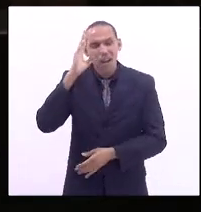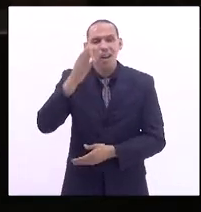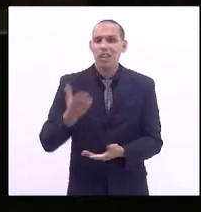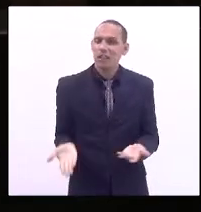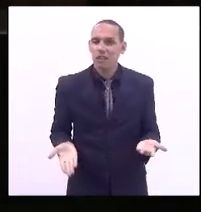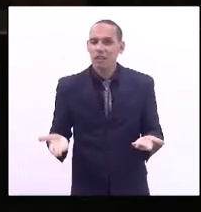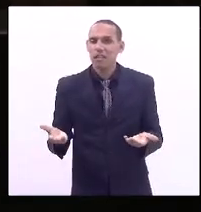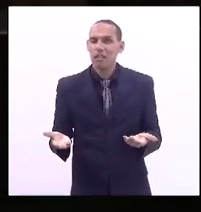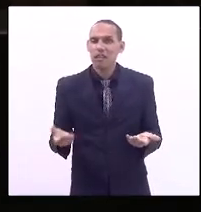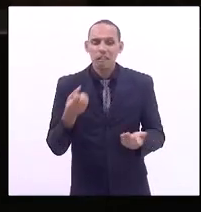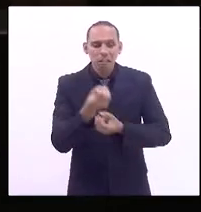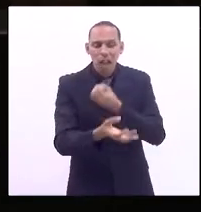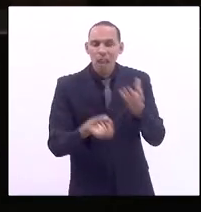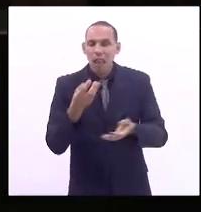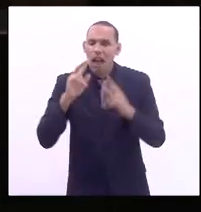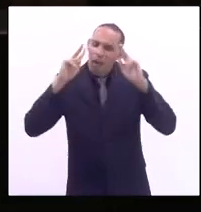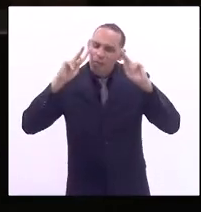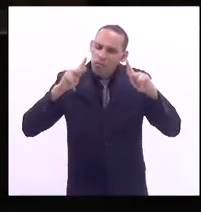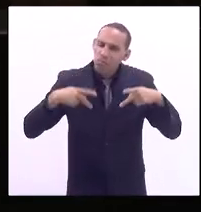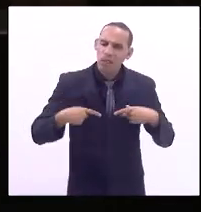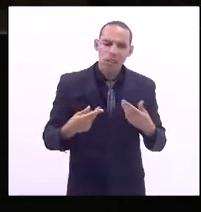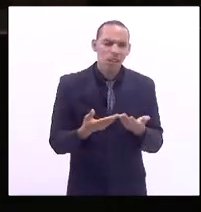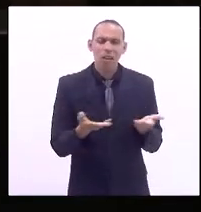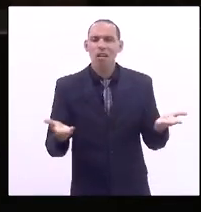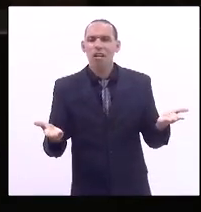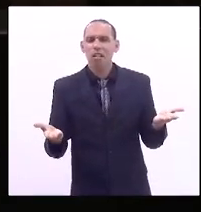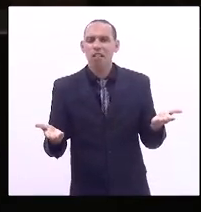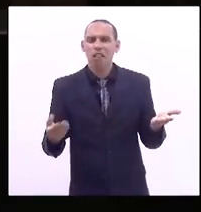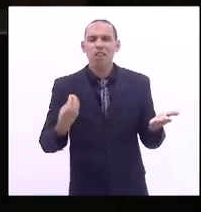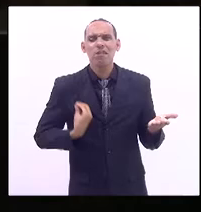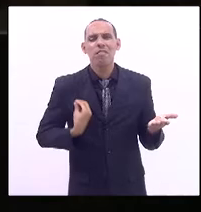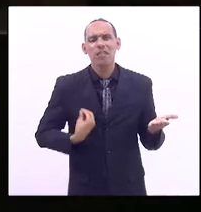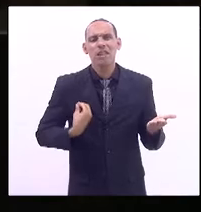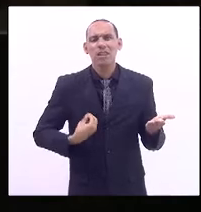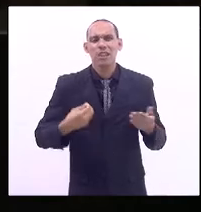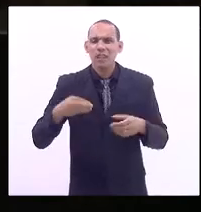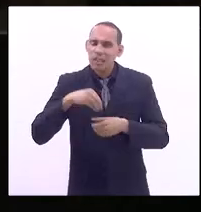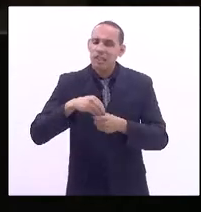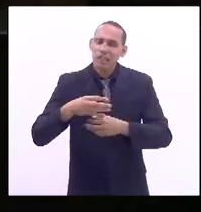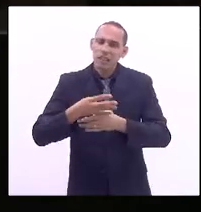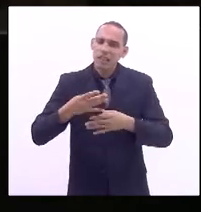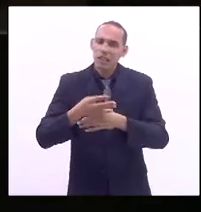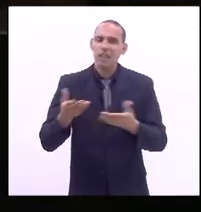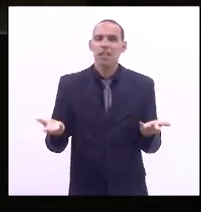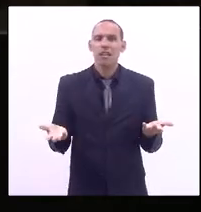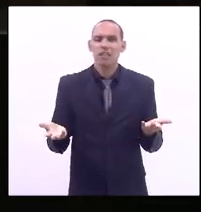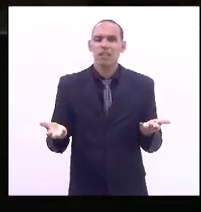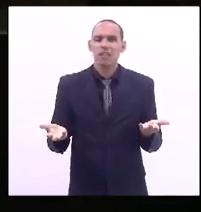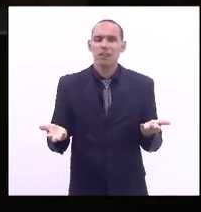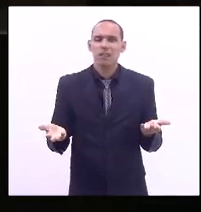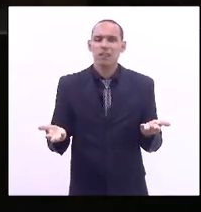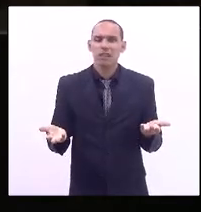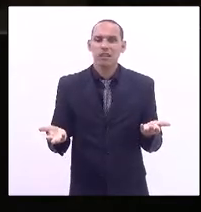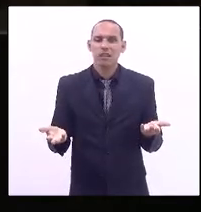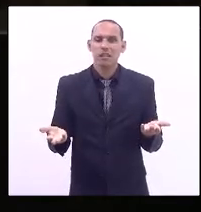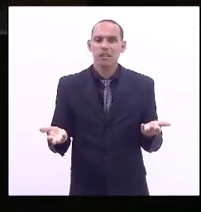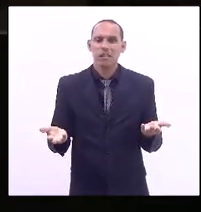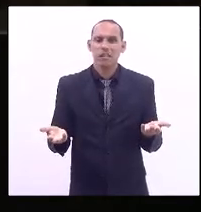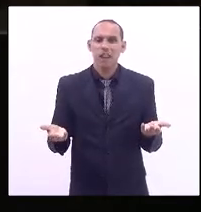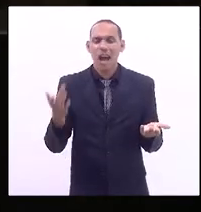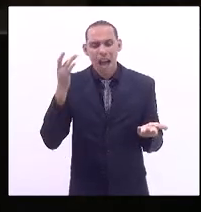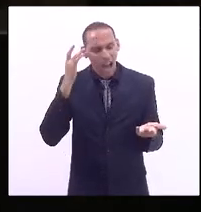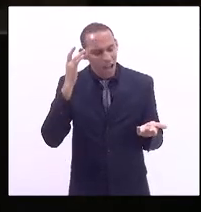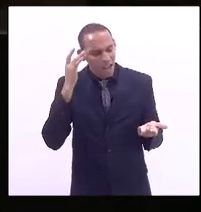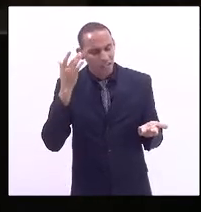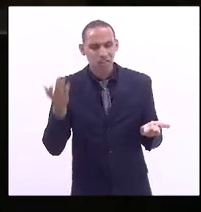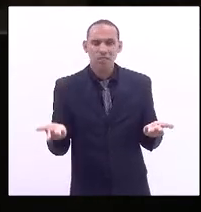para garantir a humanização daqueles que vivem na cidade o Tom e eu